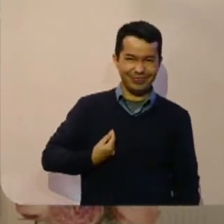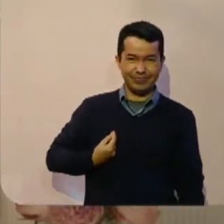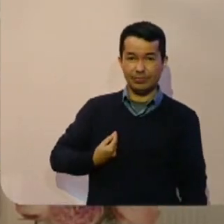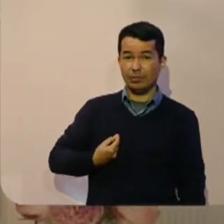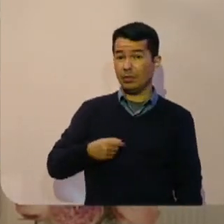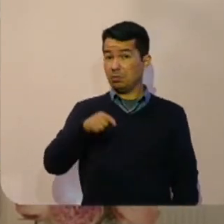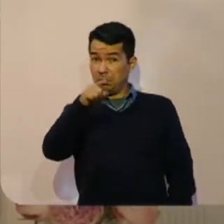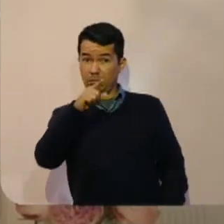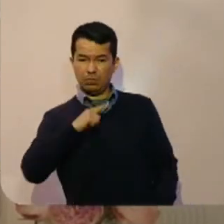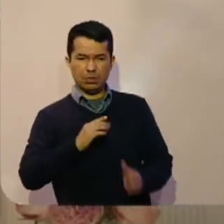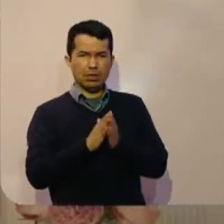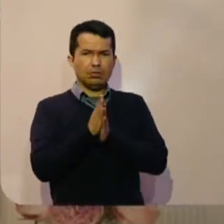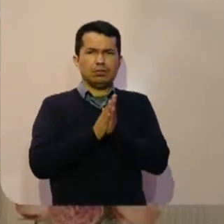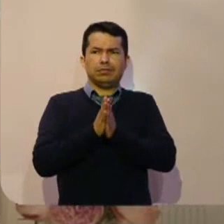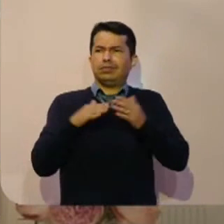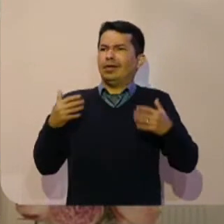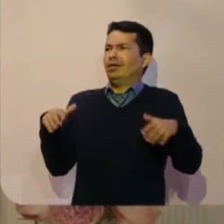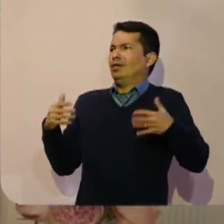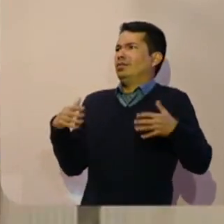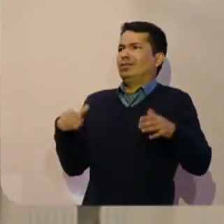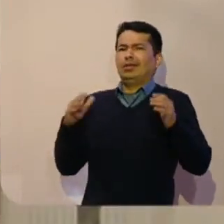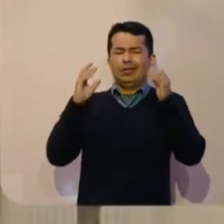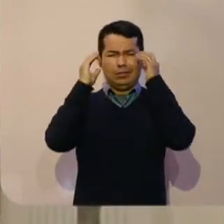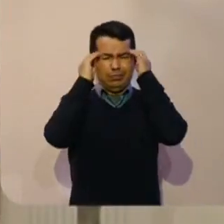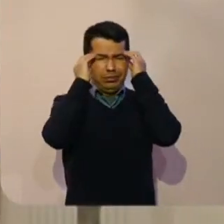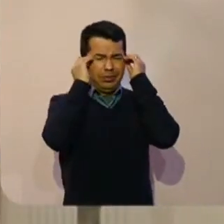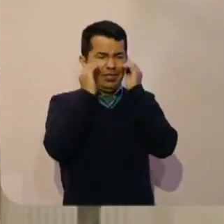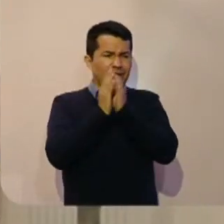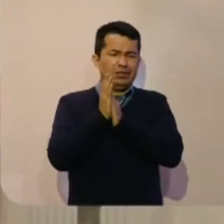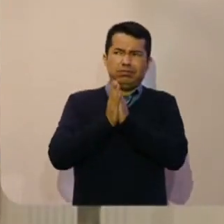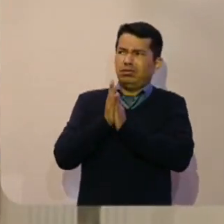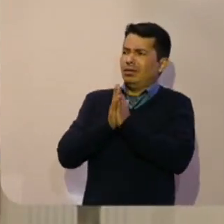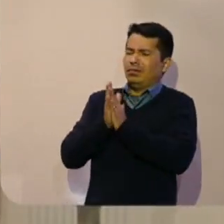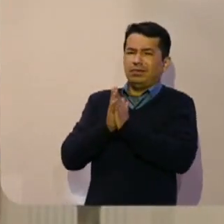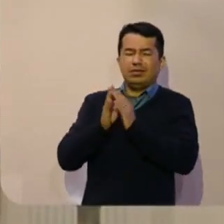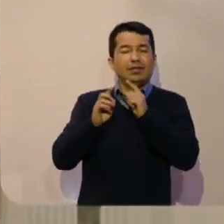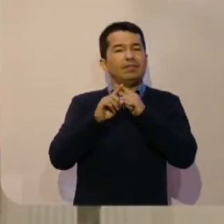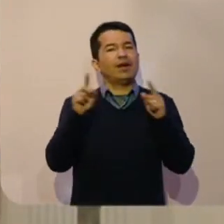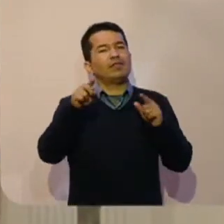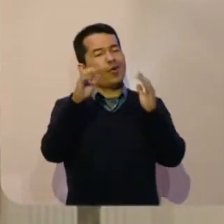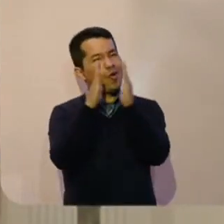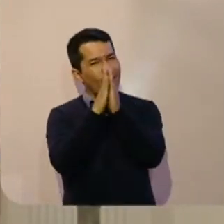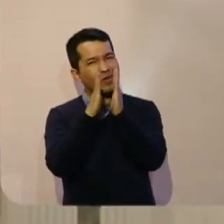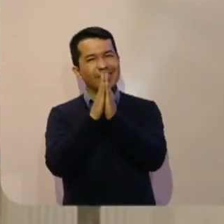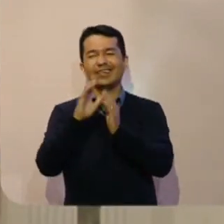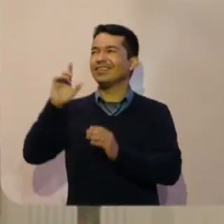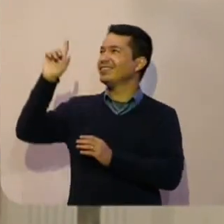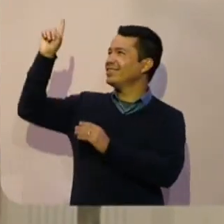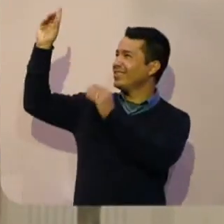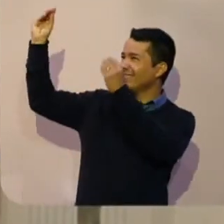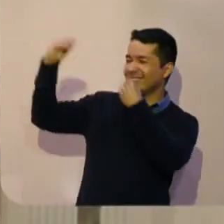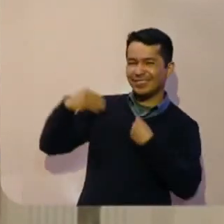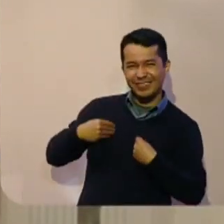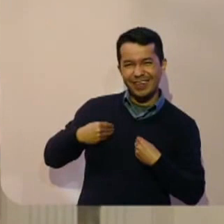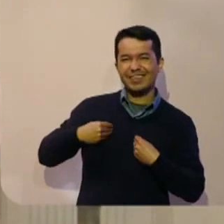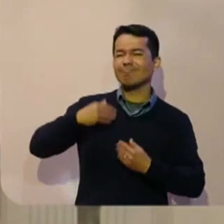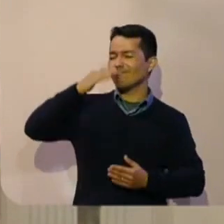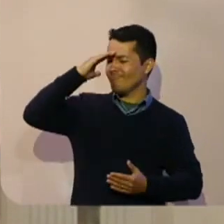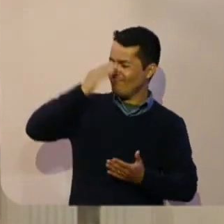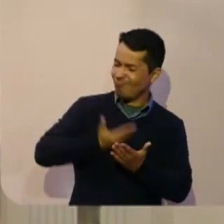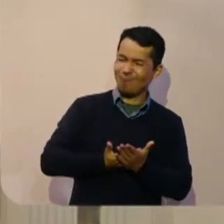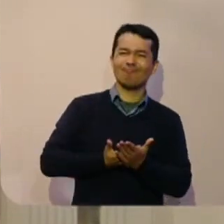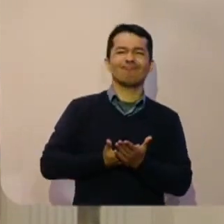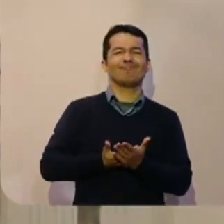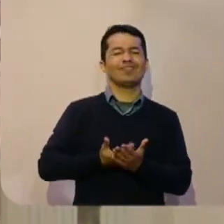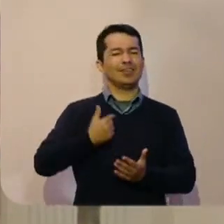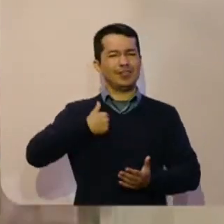da ansiedade, Deus nos dá fé. E a fé é aquela capacidade de crer que Deus está conosco e